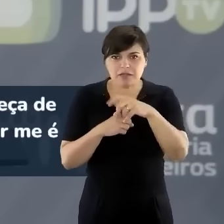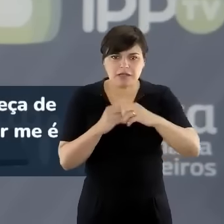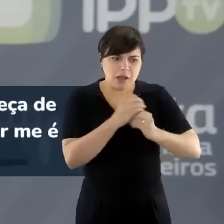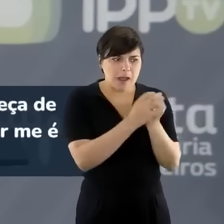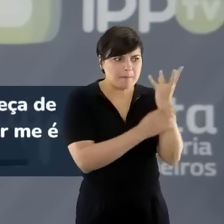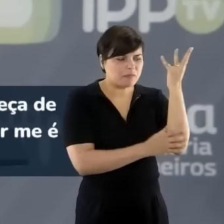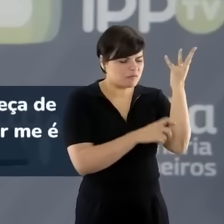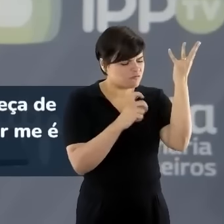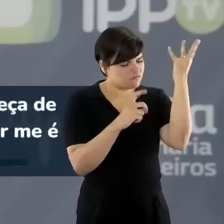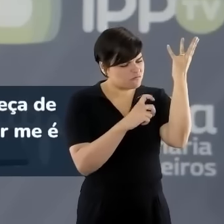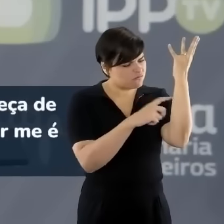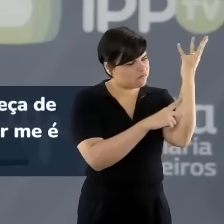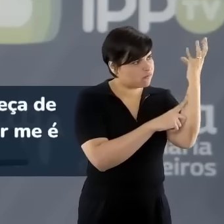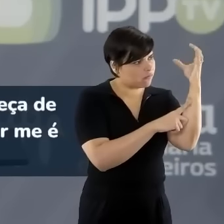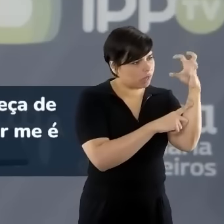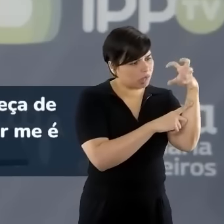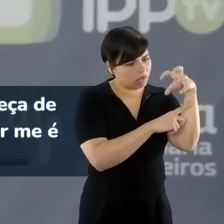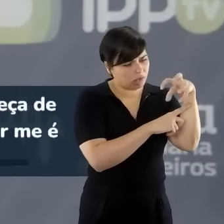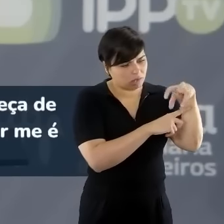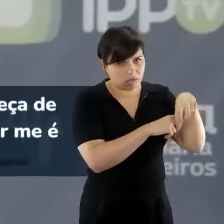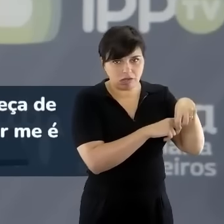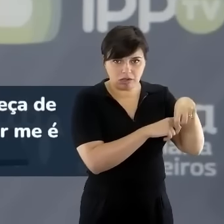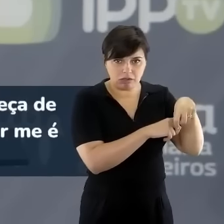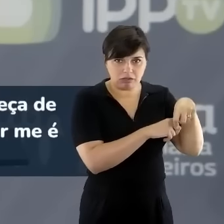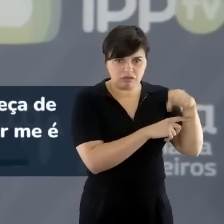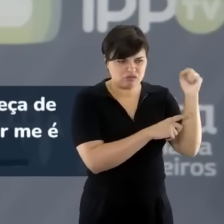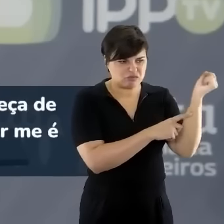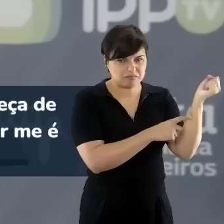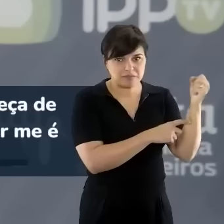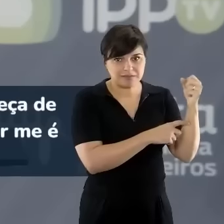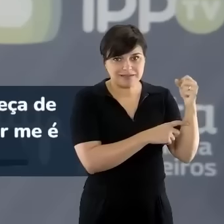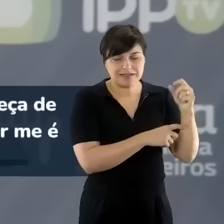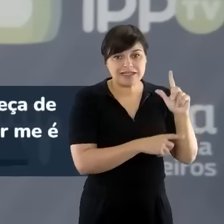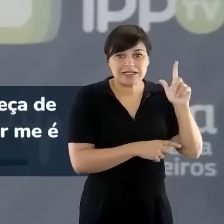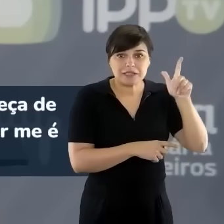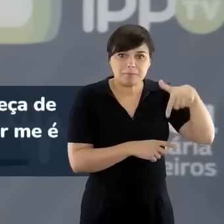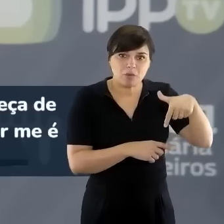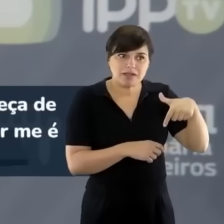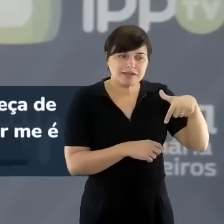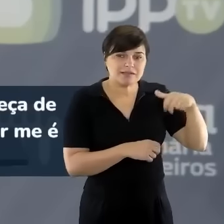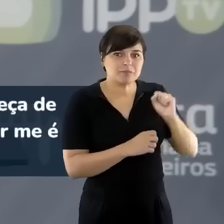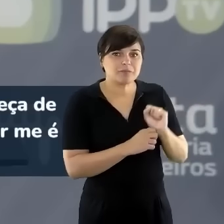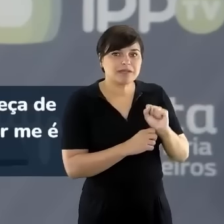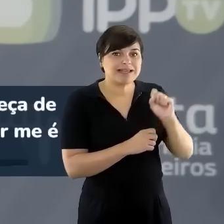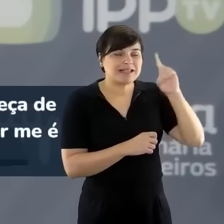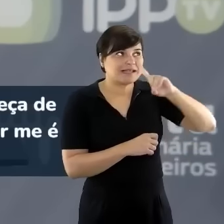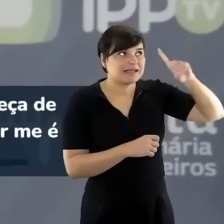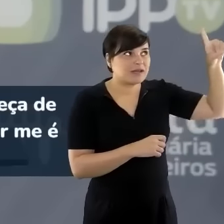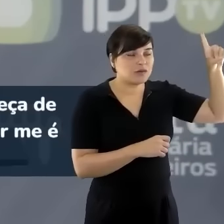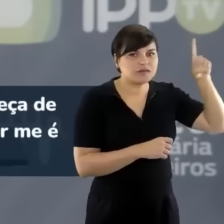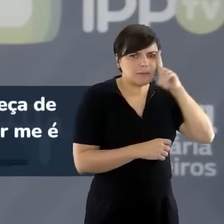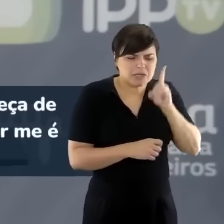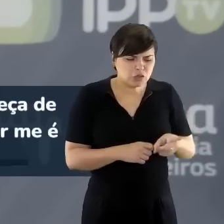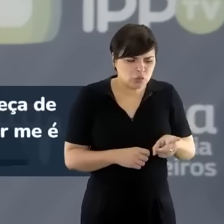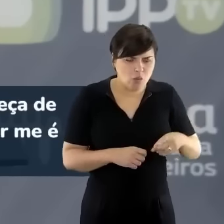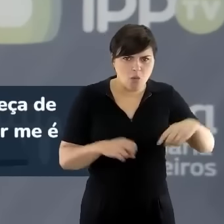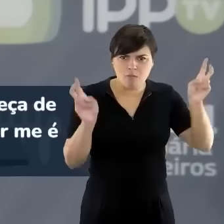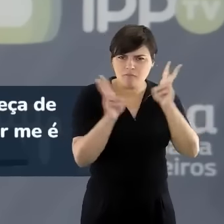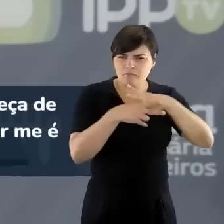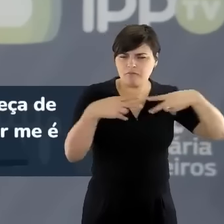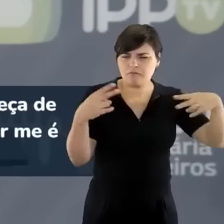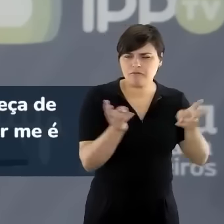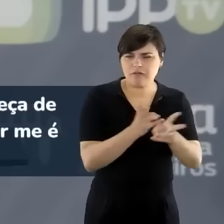em nascendo o sol Deus mandou um vento almo oriental o sol bateu na cabeça de Jonas